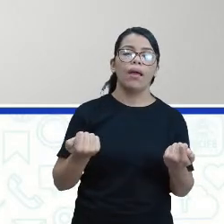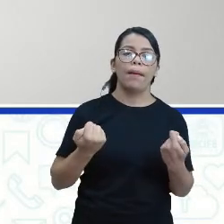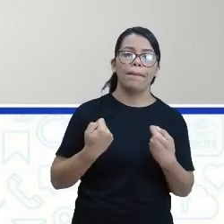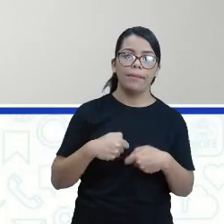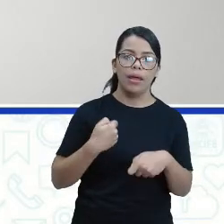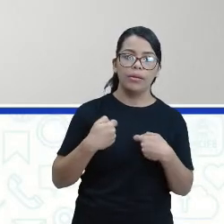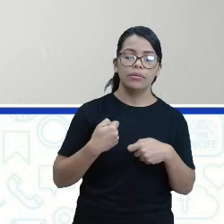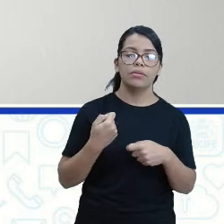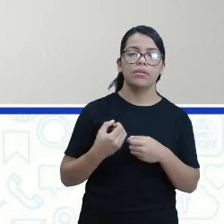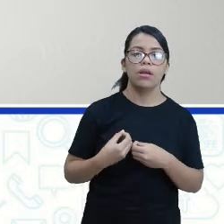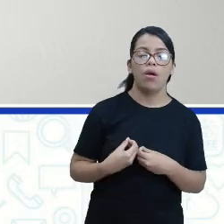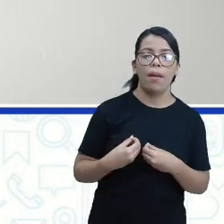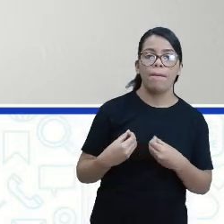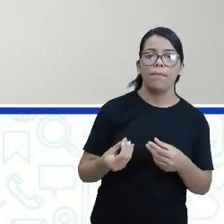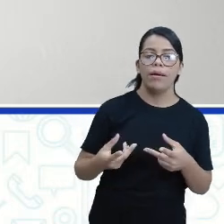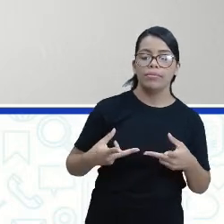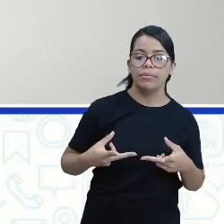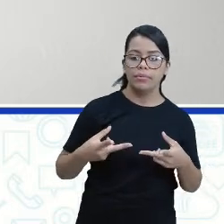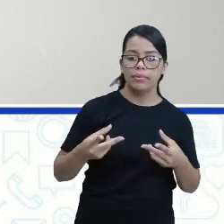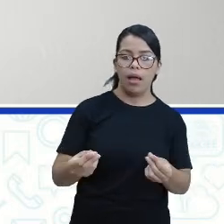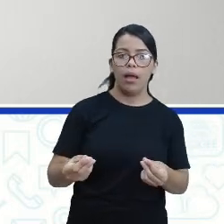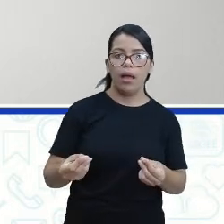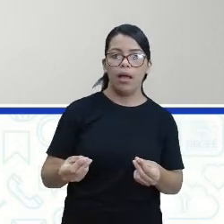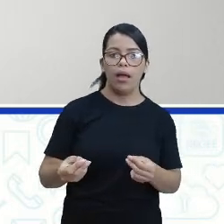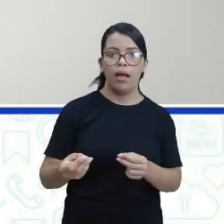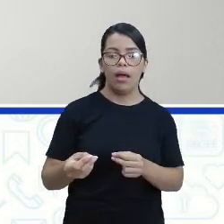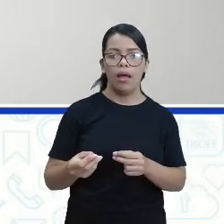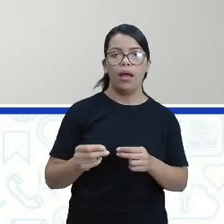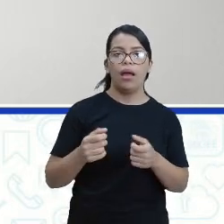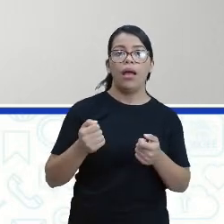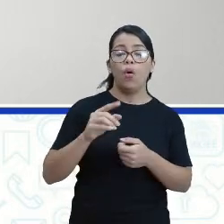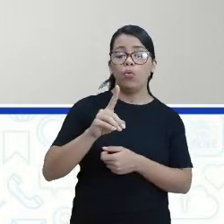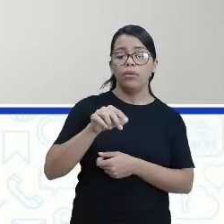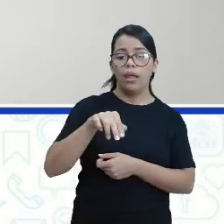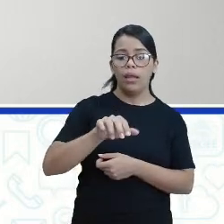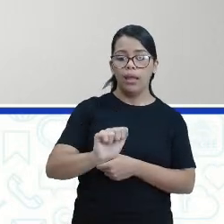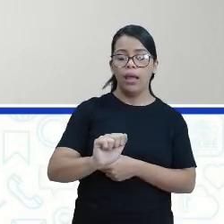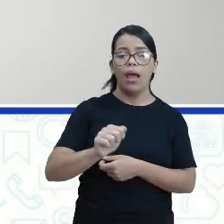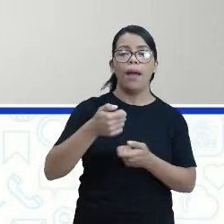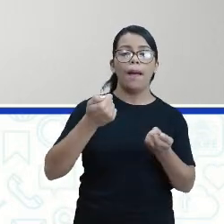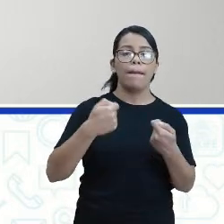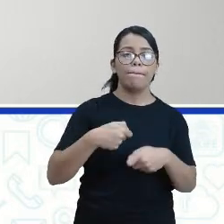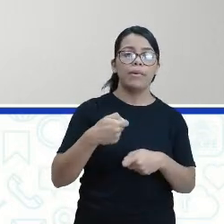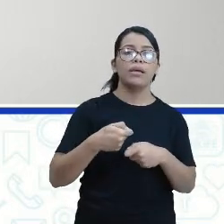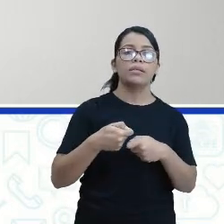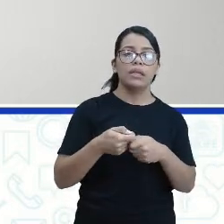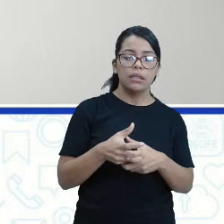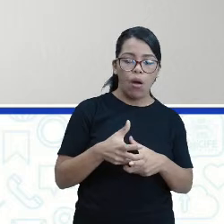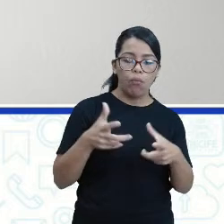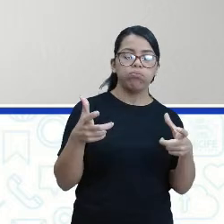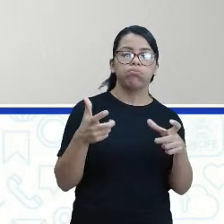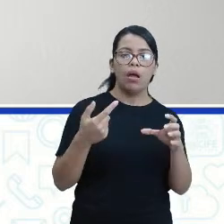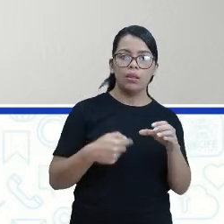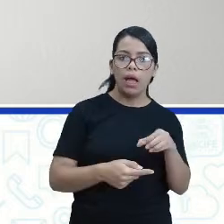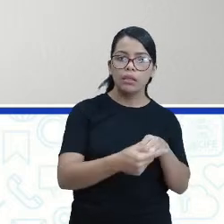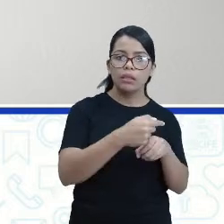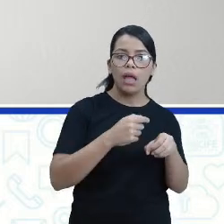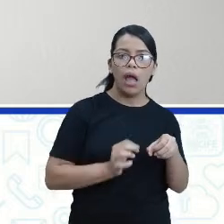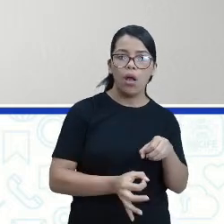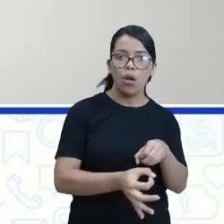transmissão do material genético, né? Ou seja, esse DNA precisa ser duplicado na célula para ser passado para o próximo, né?